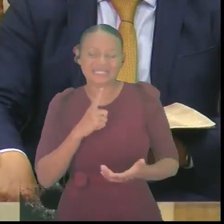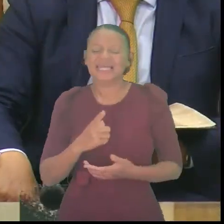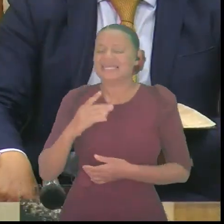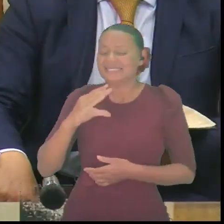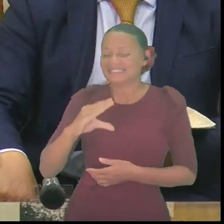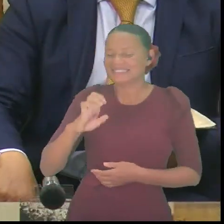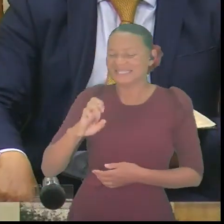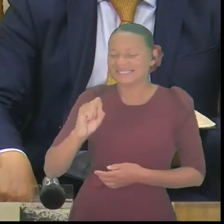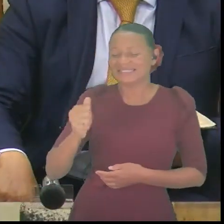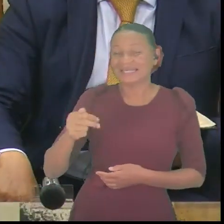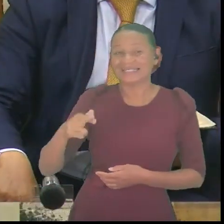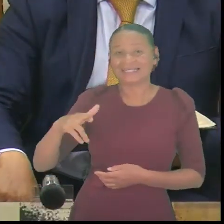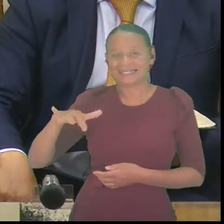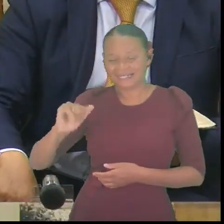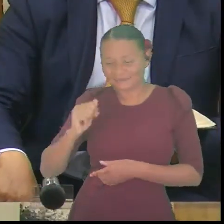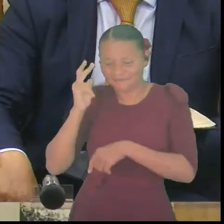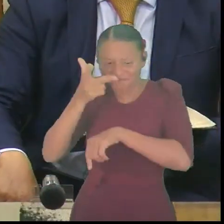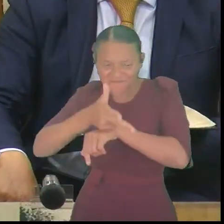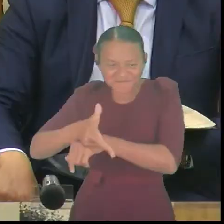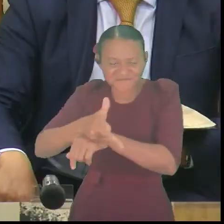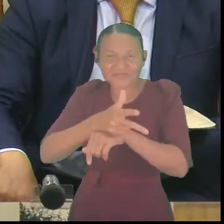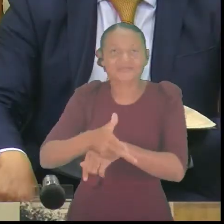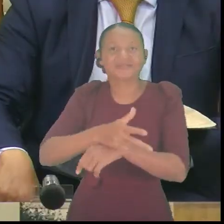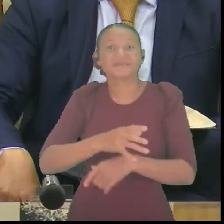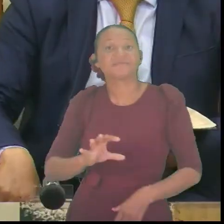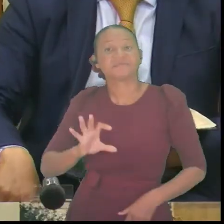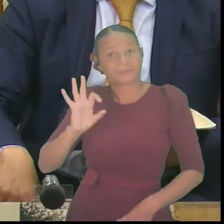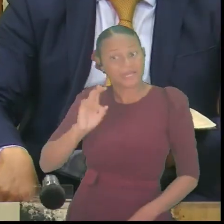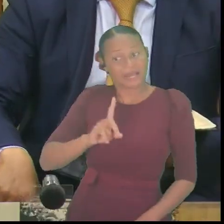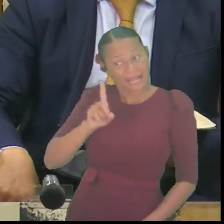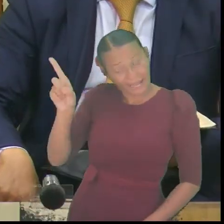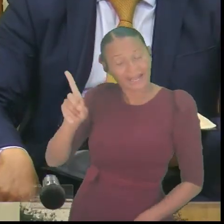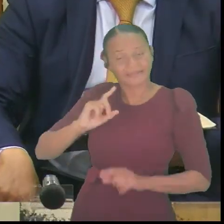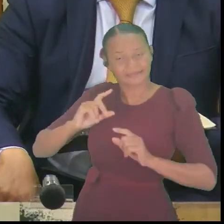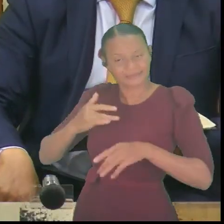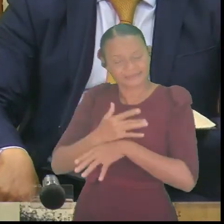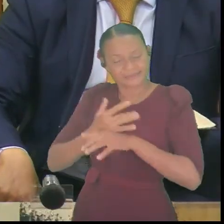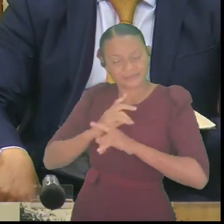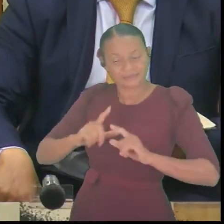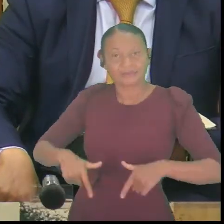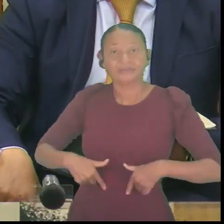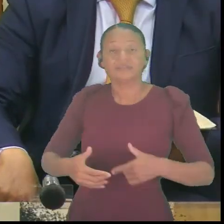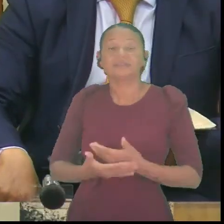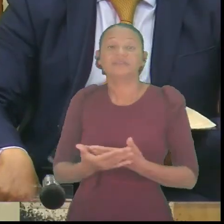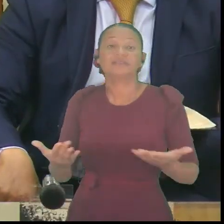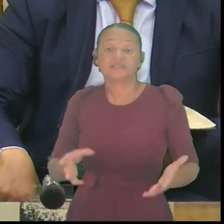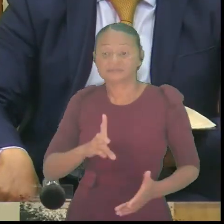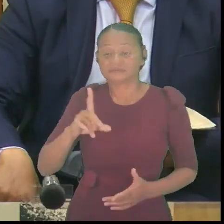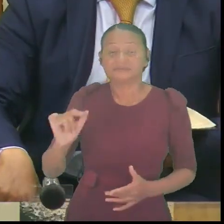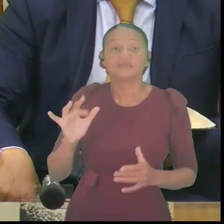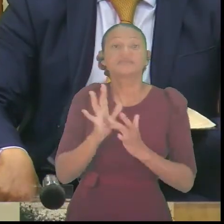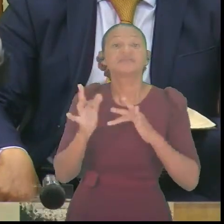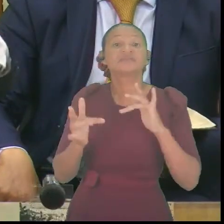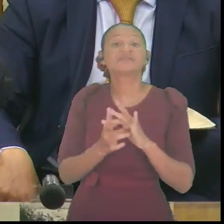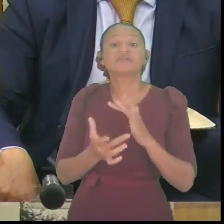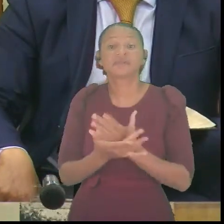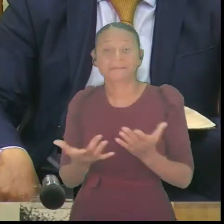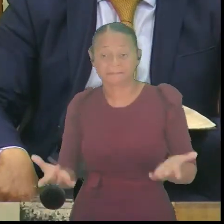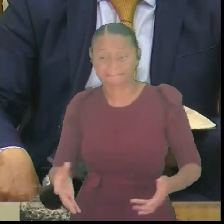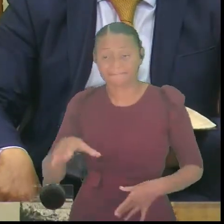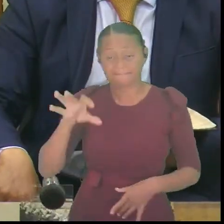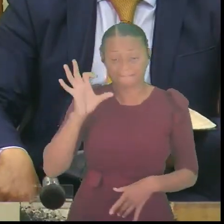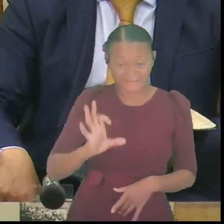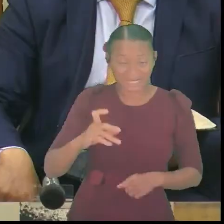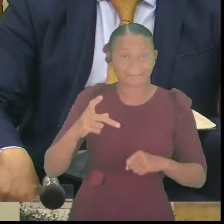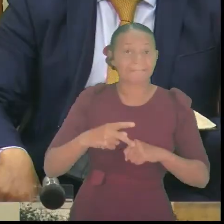eu até filmei um desses banheiros, estava em Israel. Então, se você colocar banheiro romano dos dias de Jesus, você vai ver que eram banheiros de